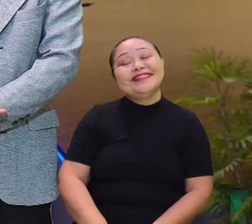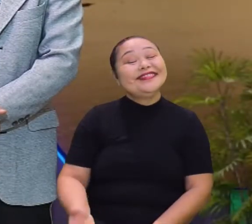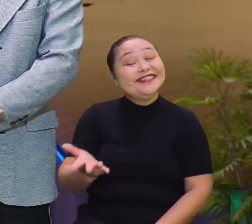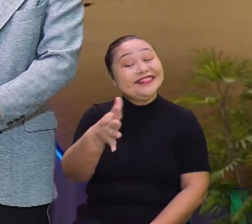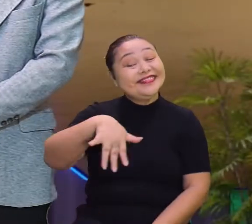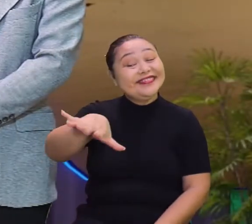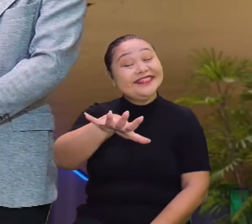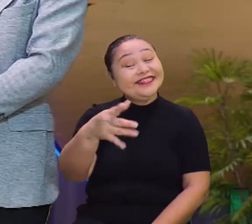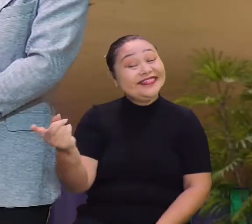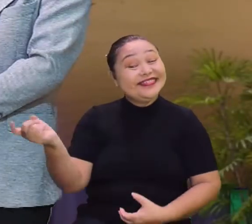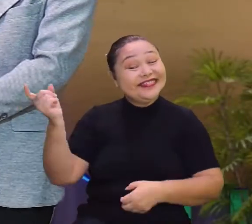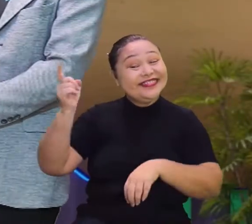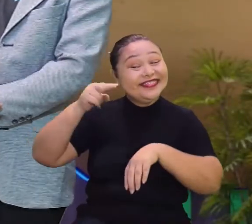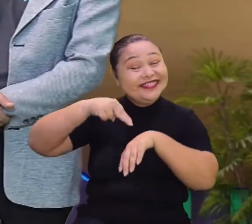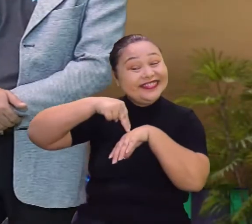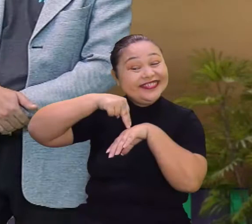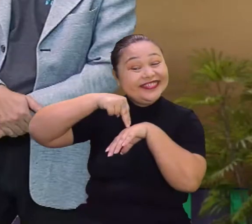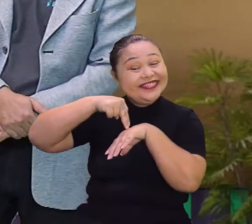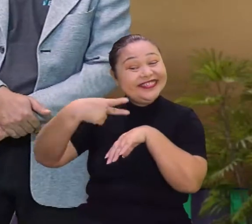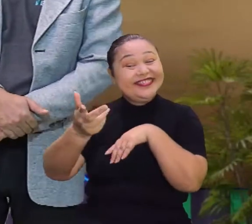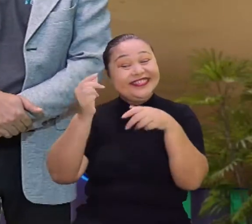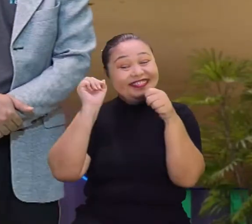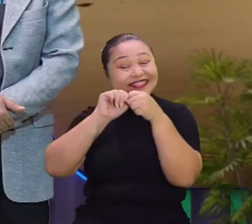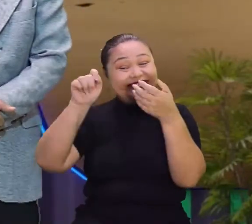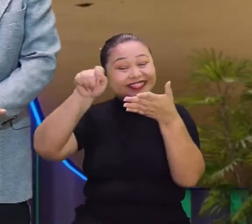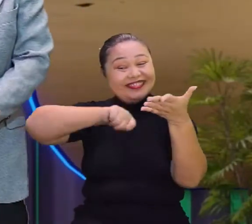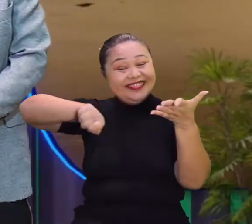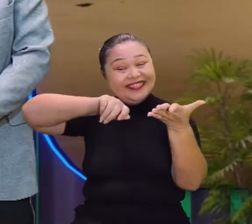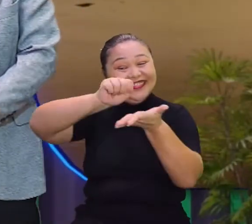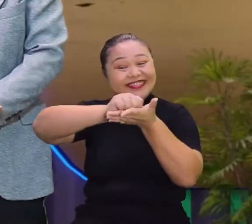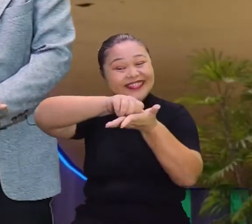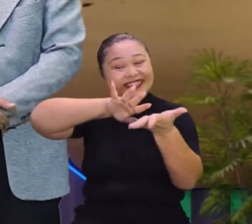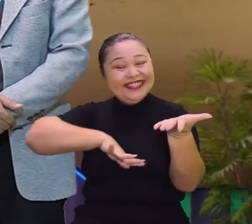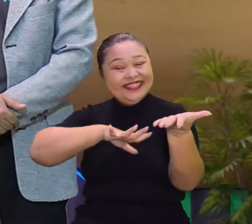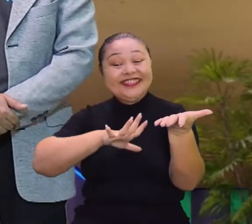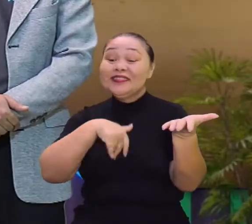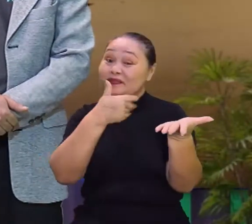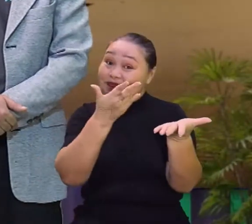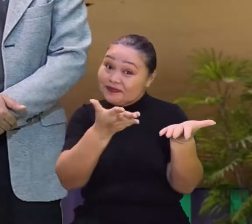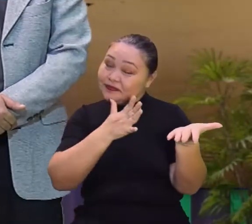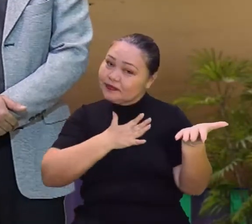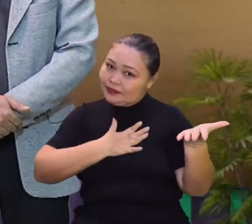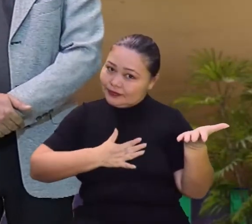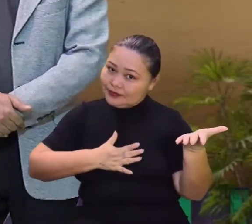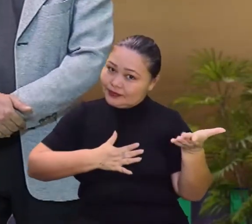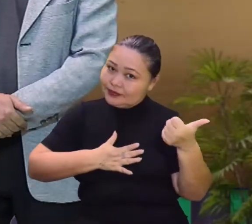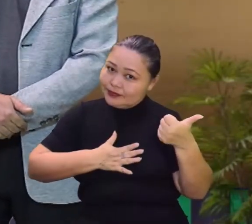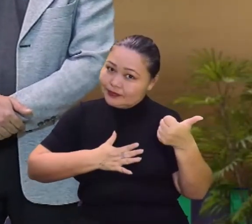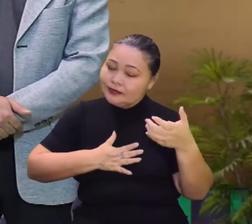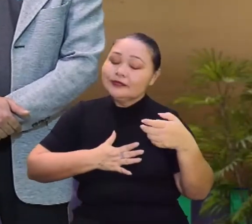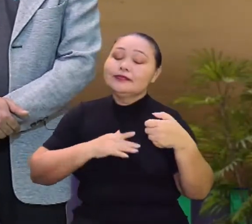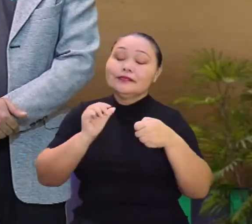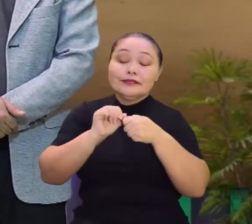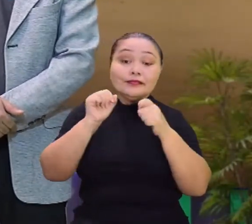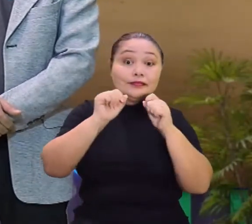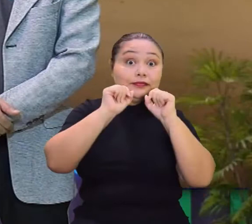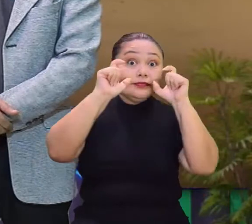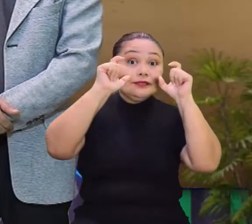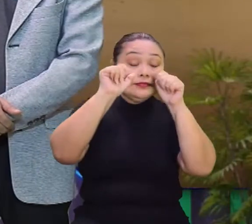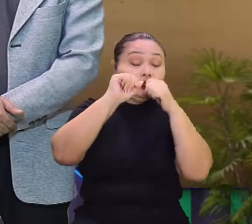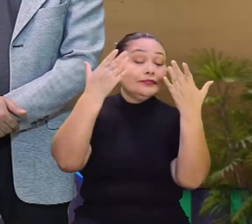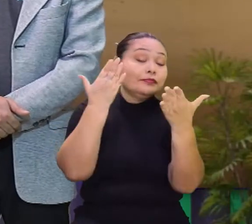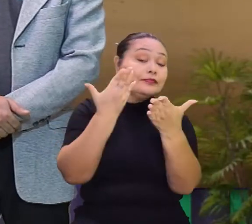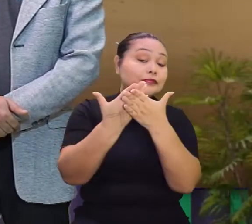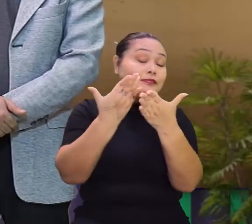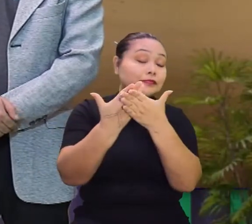E aí, galera, voltamos. Vamos fazer a correção da atividade. E aí, tudo tranquilo? Se você ficou ligado na aula, eu